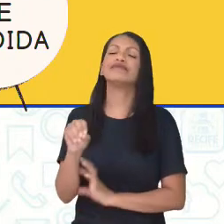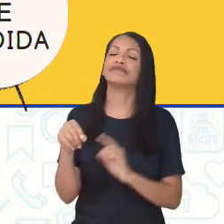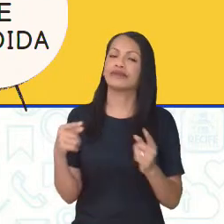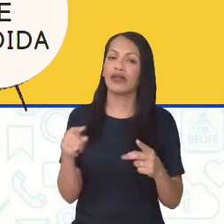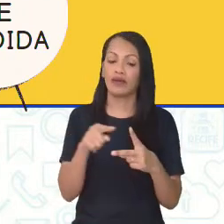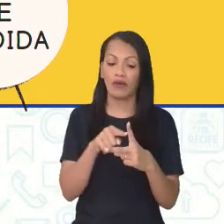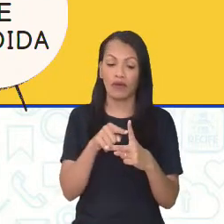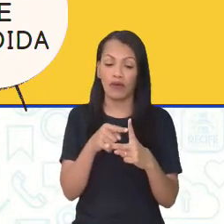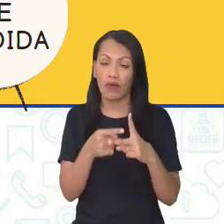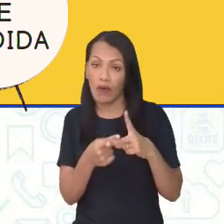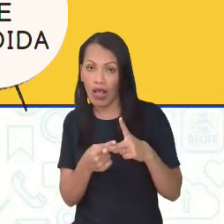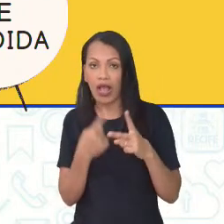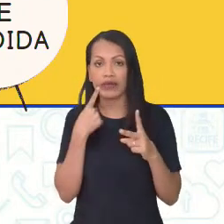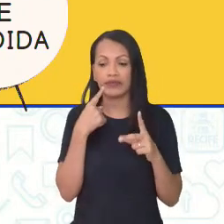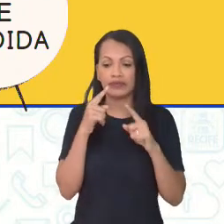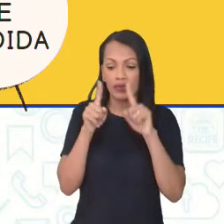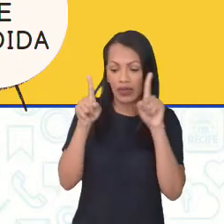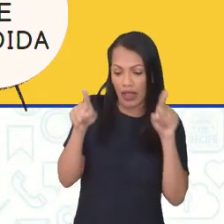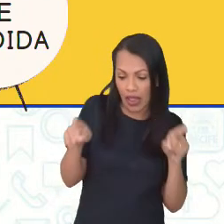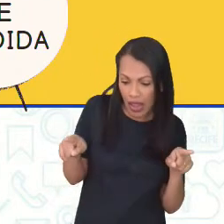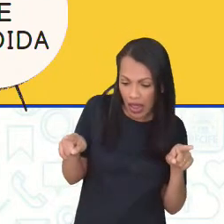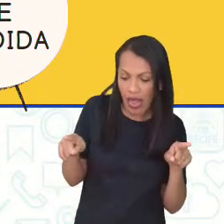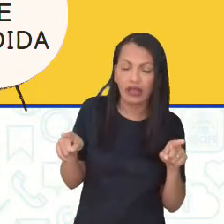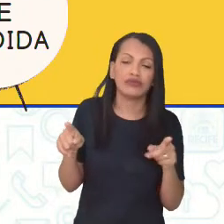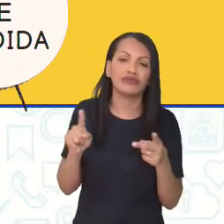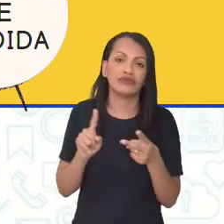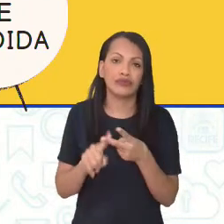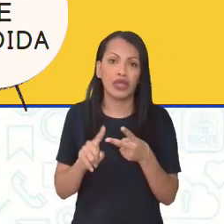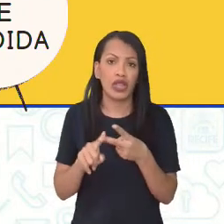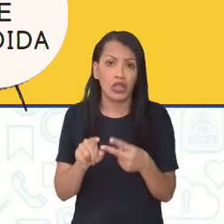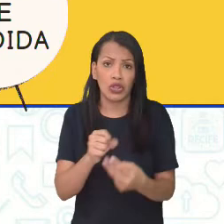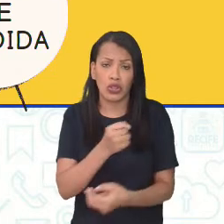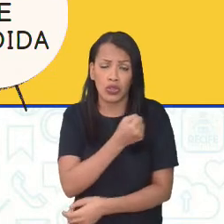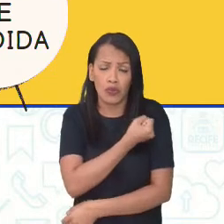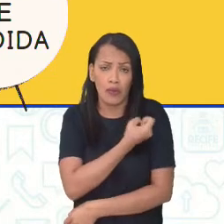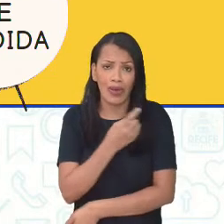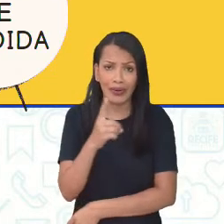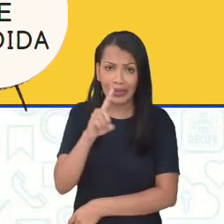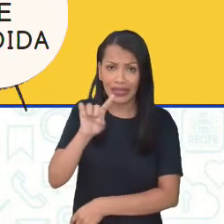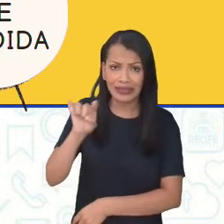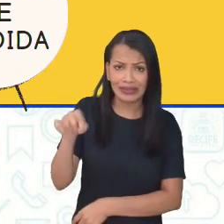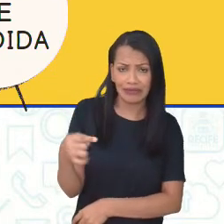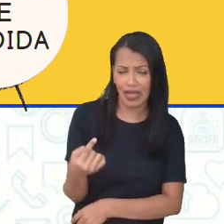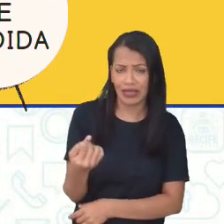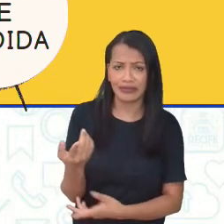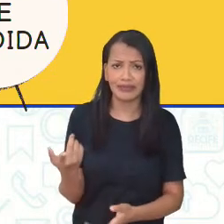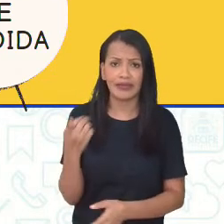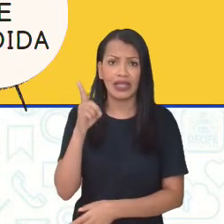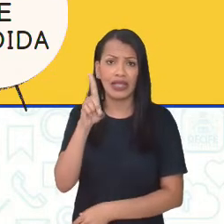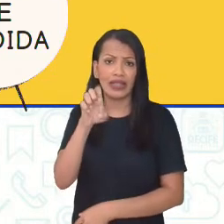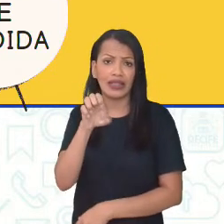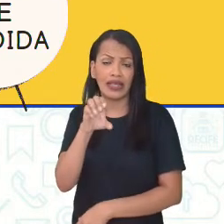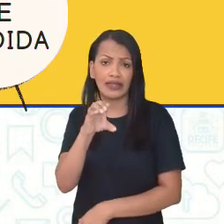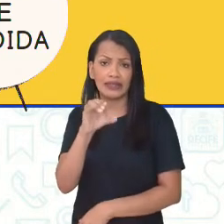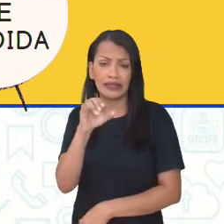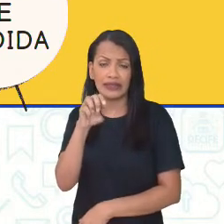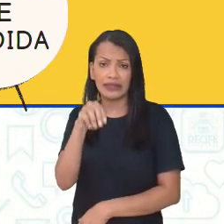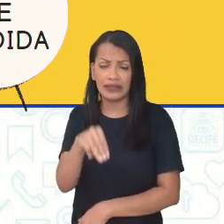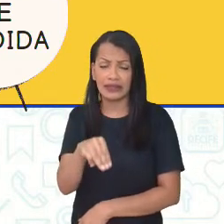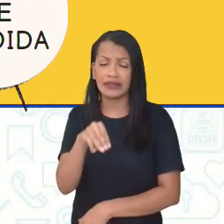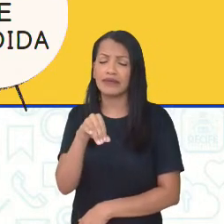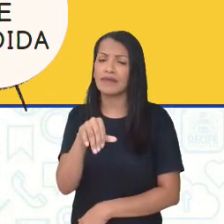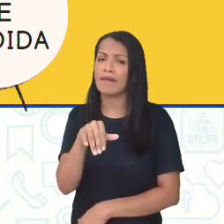polígonos, lados, números decimais. Eita, números decimais com quadrilátero?